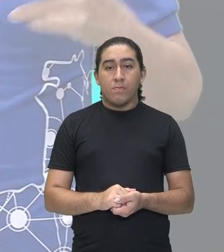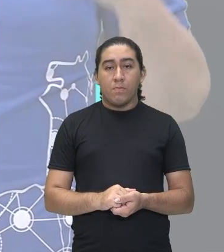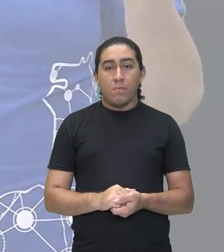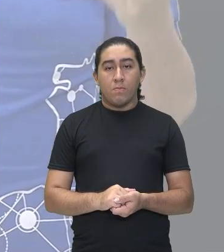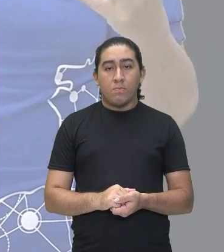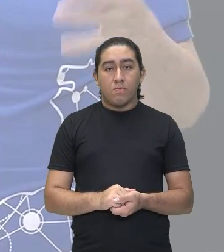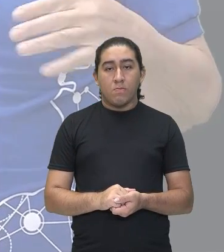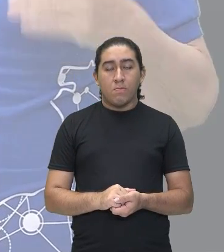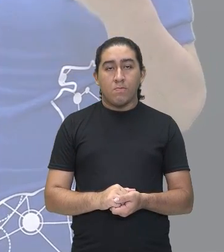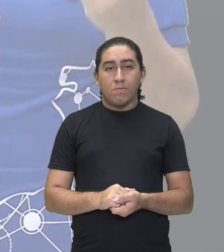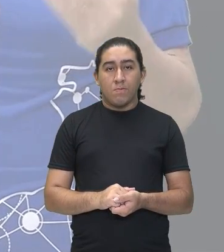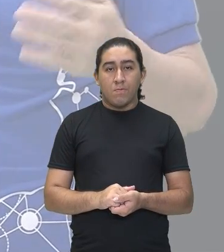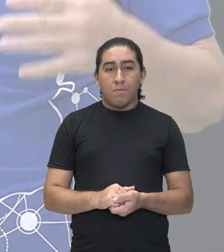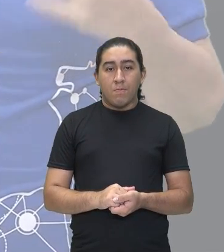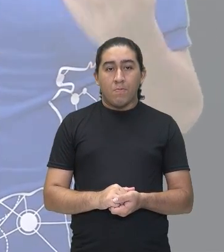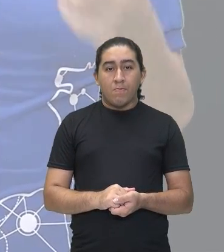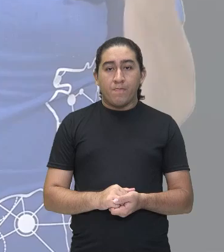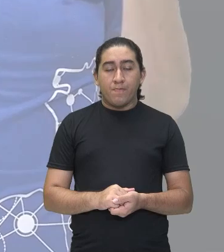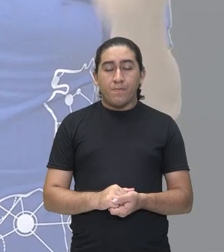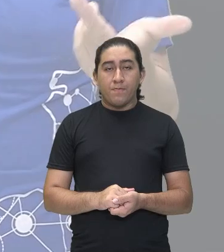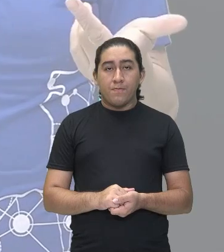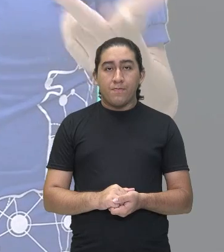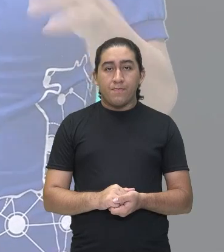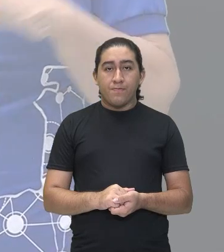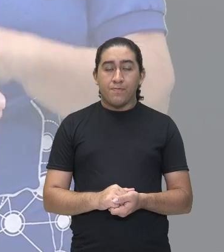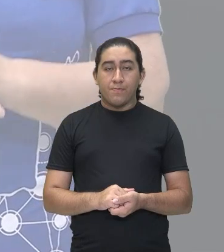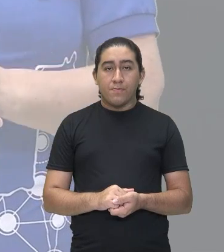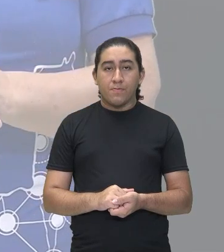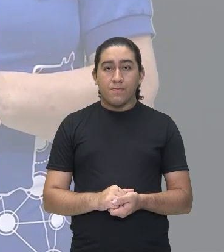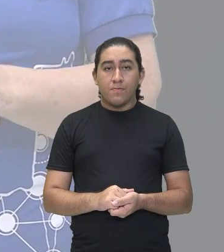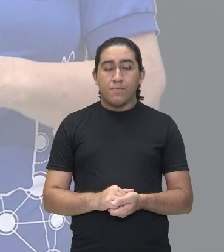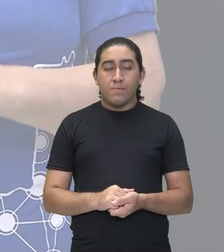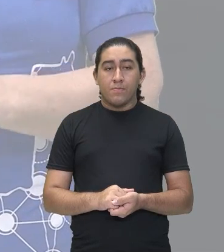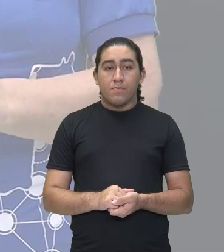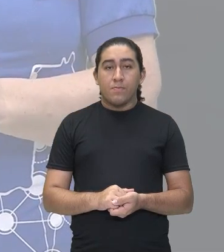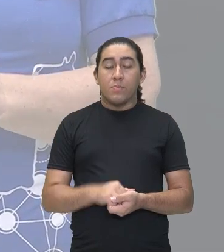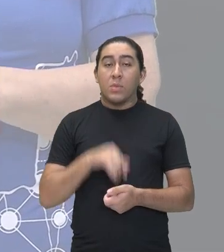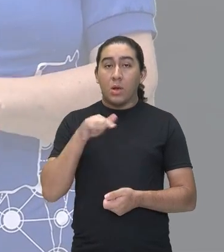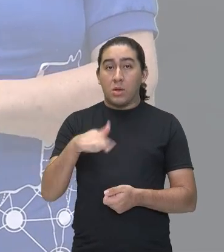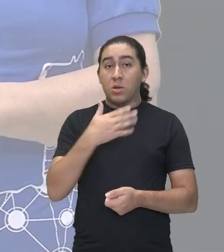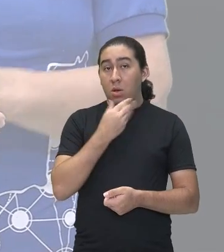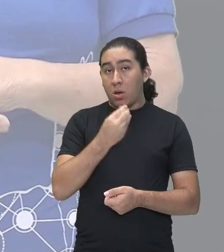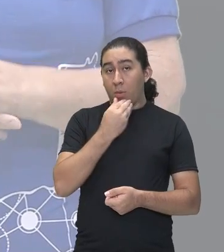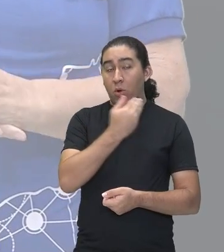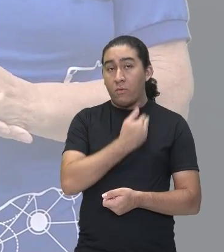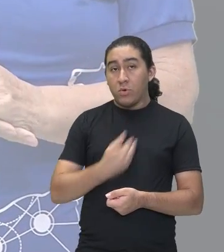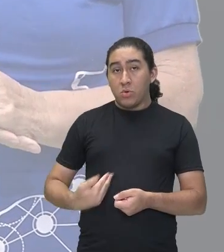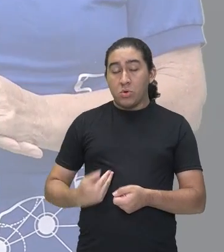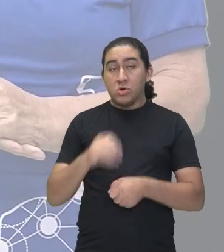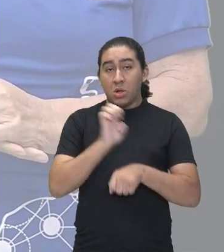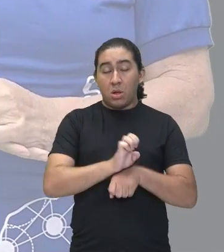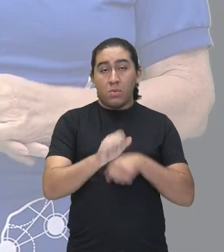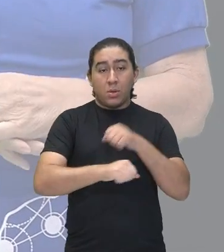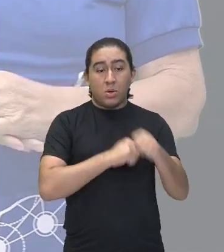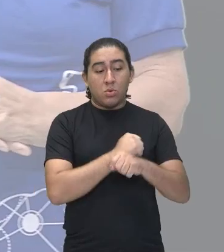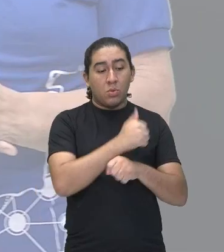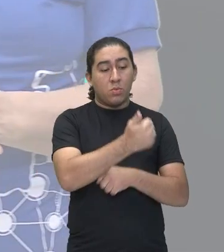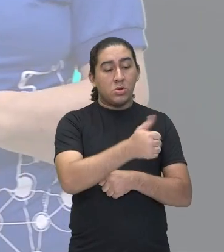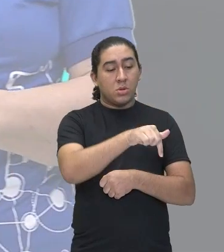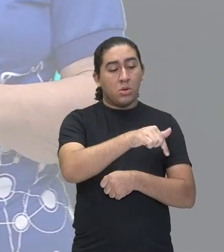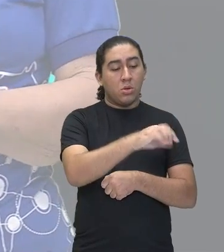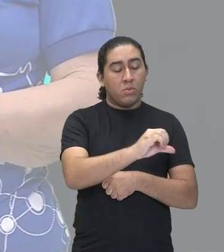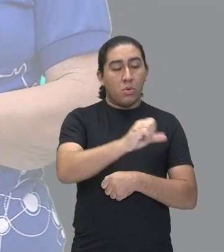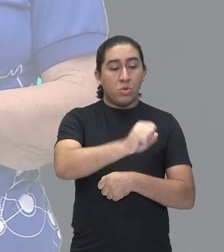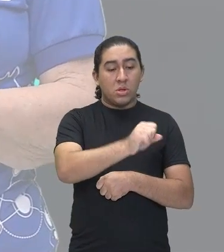Então, as cartas eram direcionadas e falavam sobre ele. Ele governou o estado entre os anos de 1783